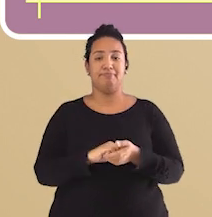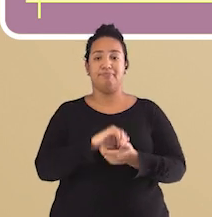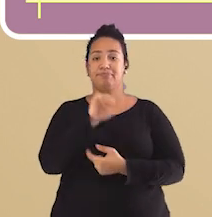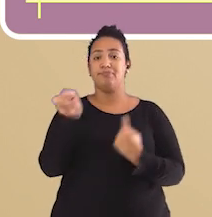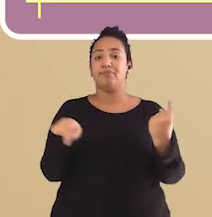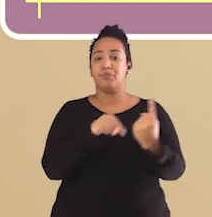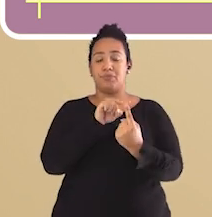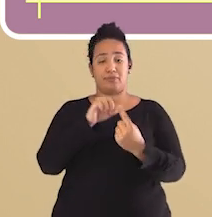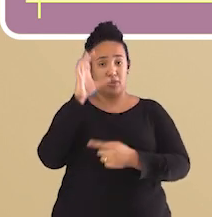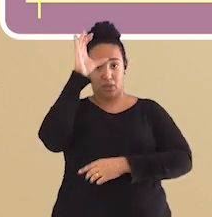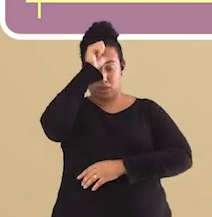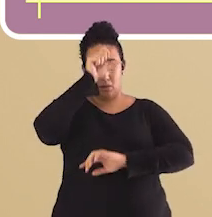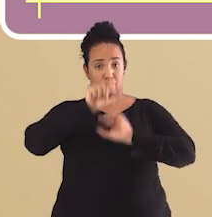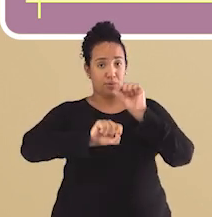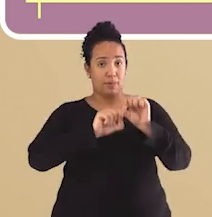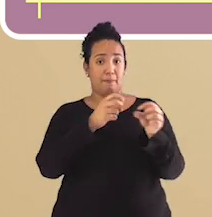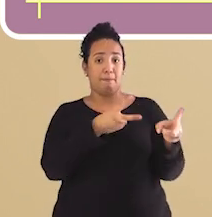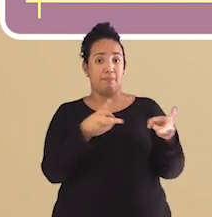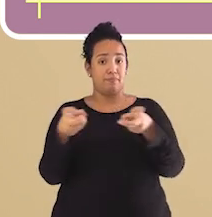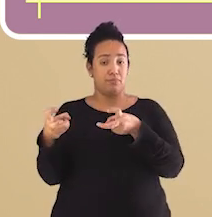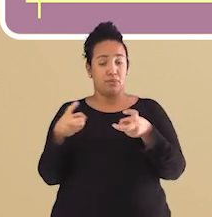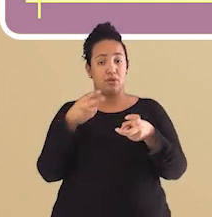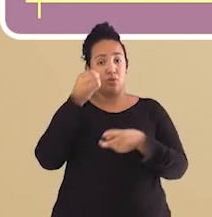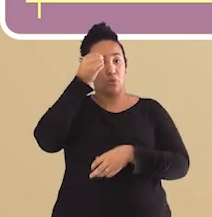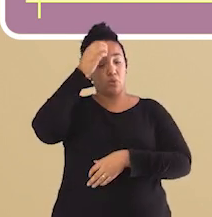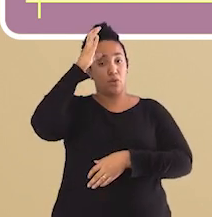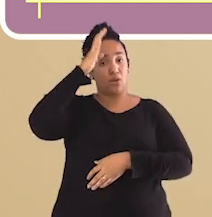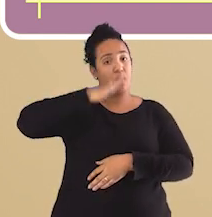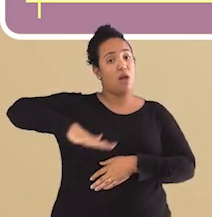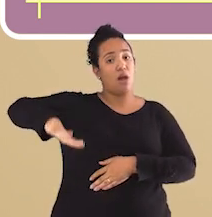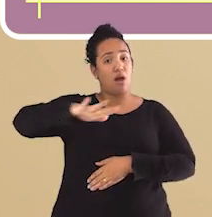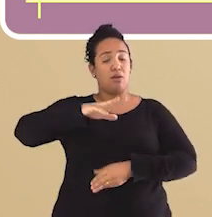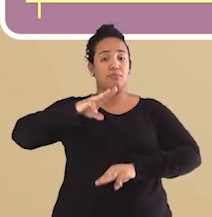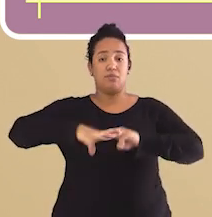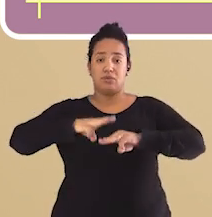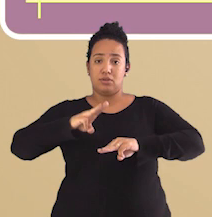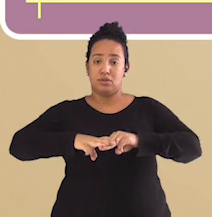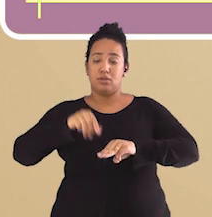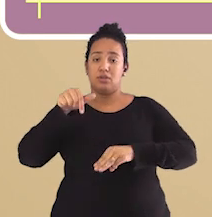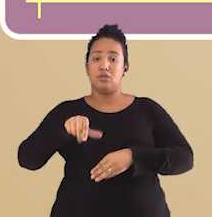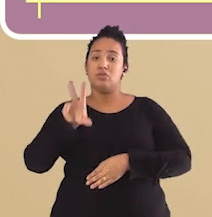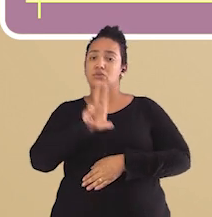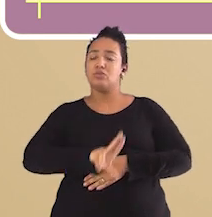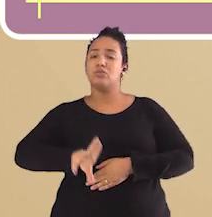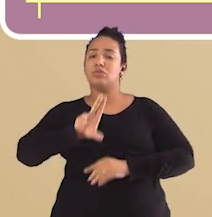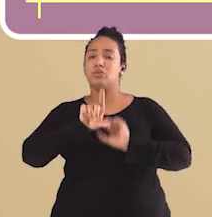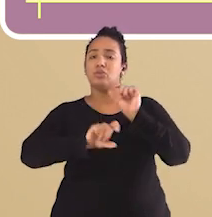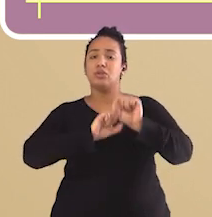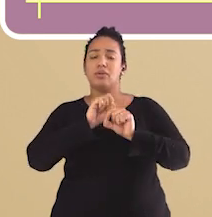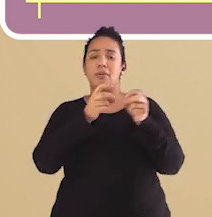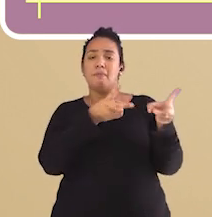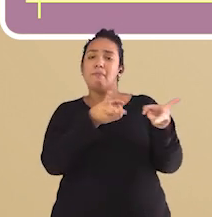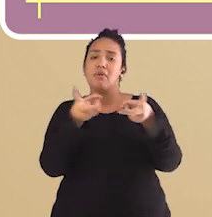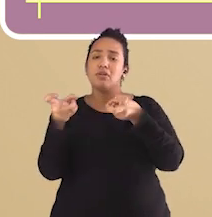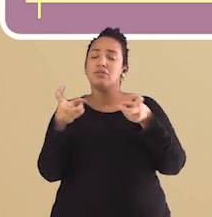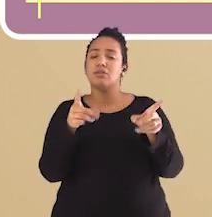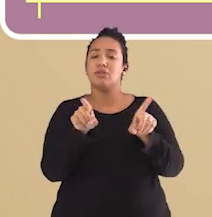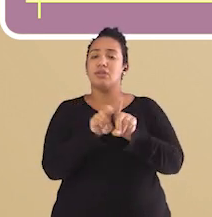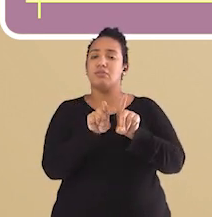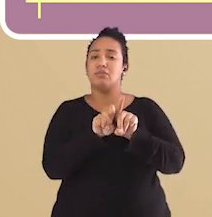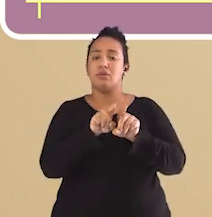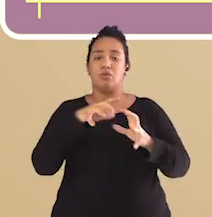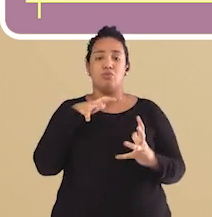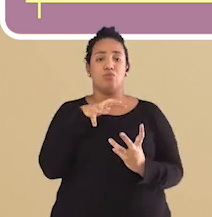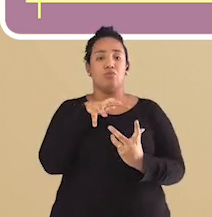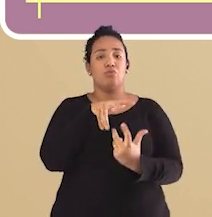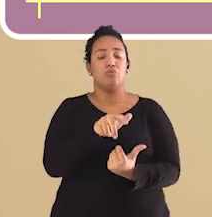da aprendizagem é identificar os conhecimentos matemáticos como meios para compreender e